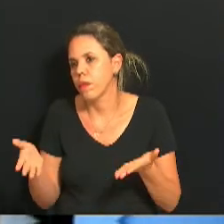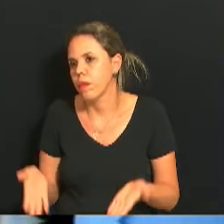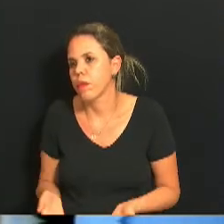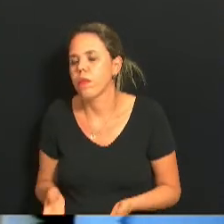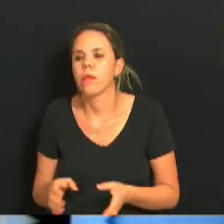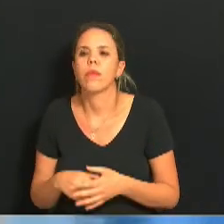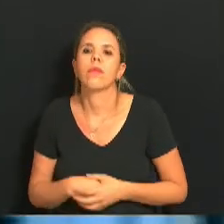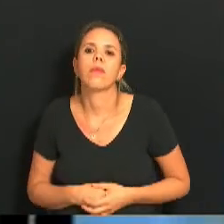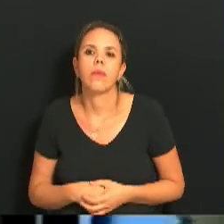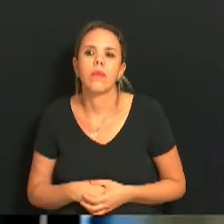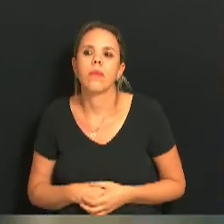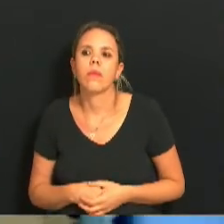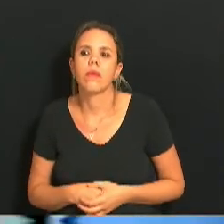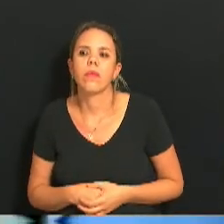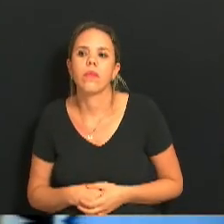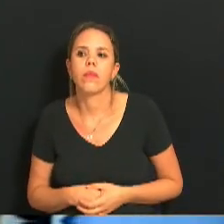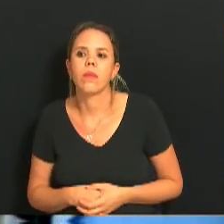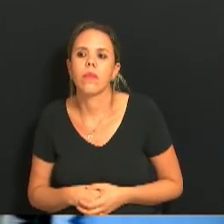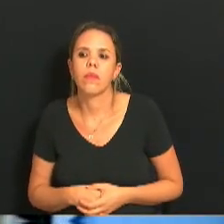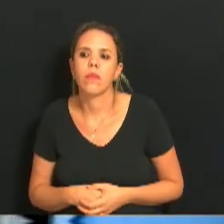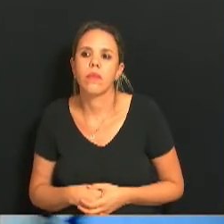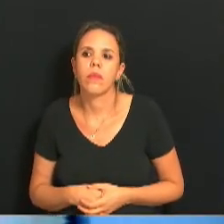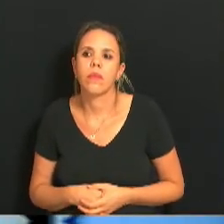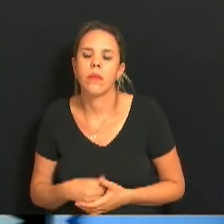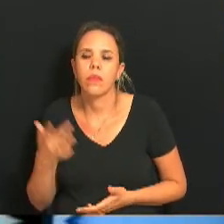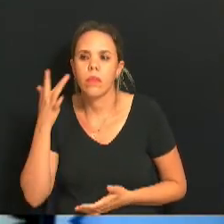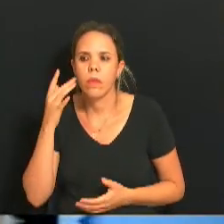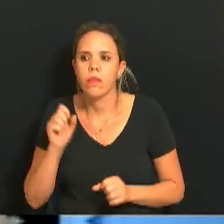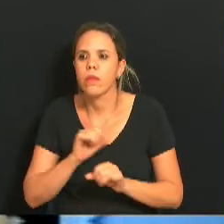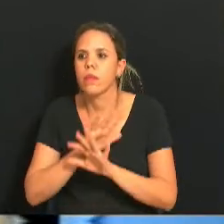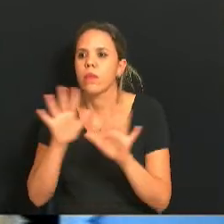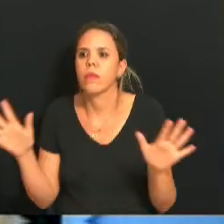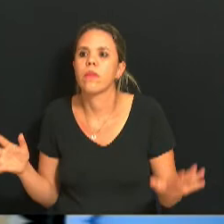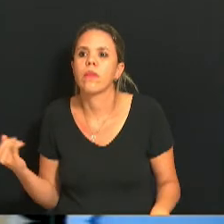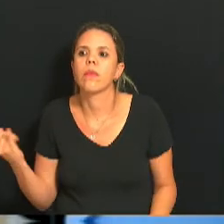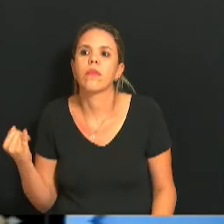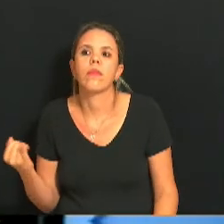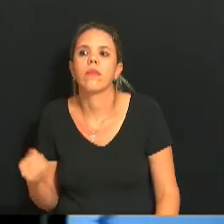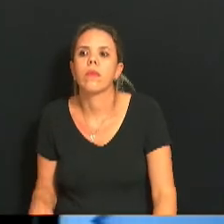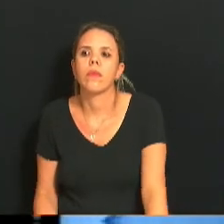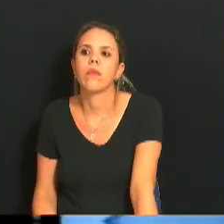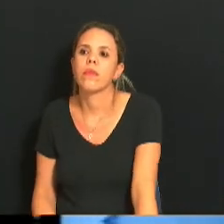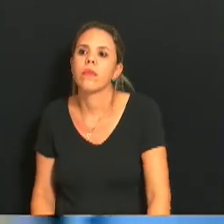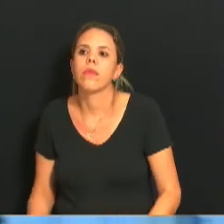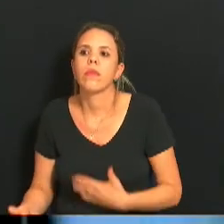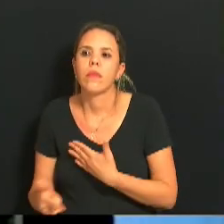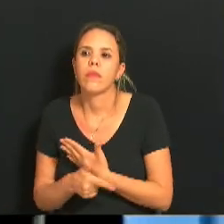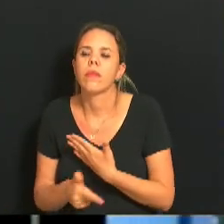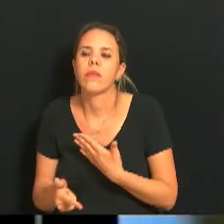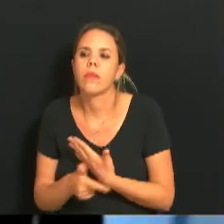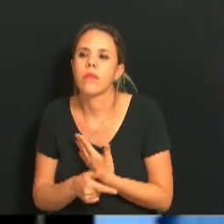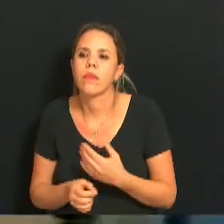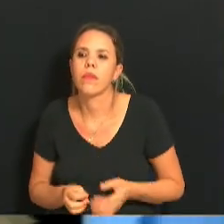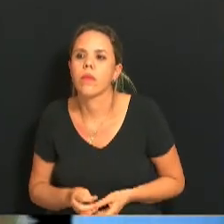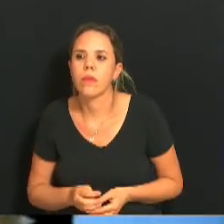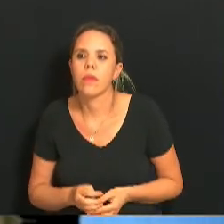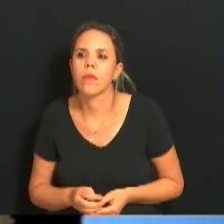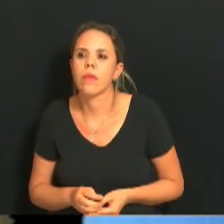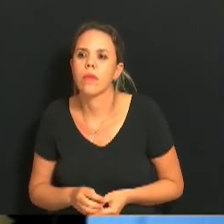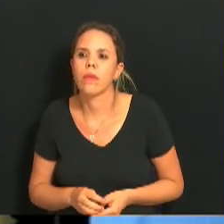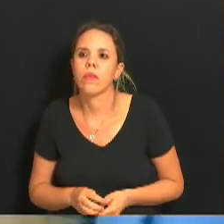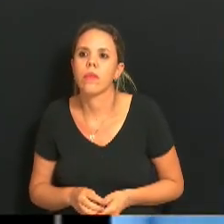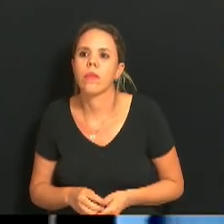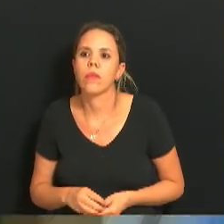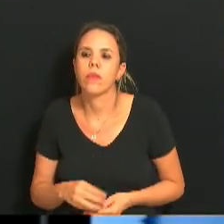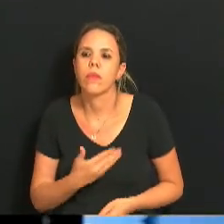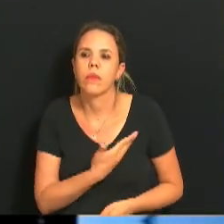para disposição serve vereador que eu acho que esse conhecimento eram os papel ela é o papel do